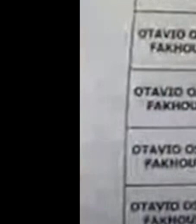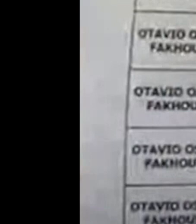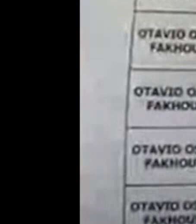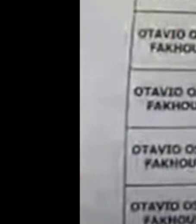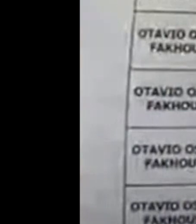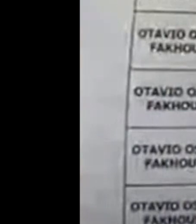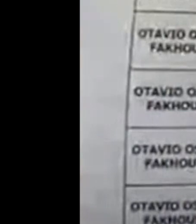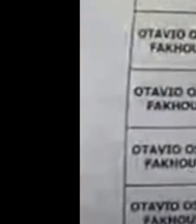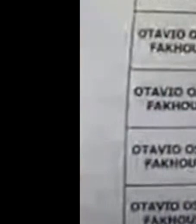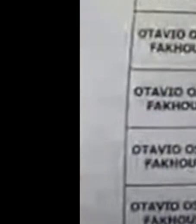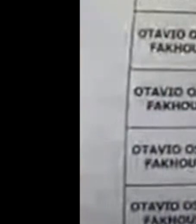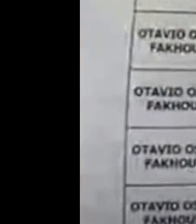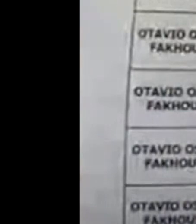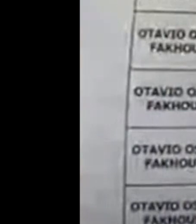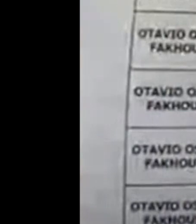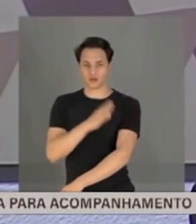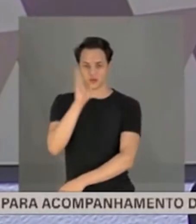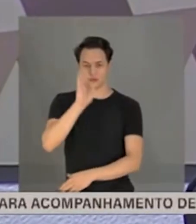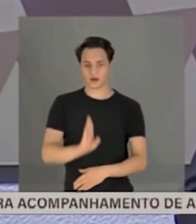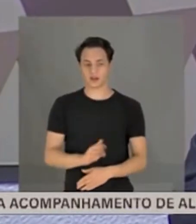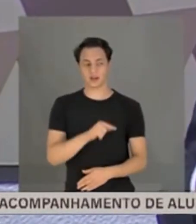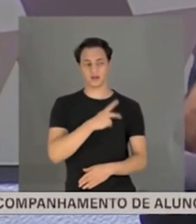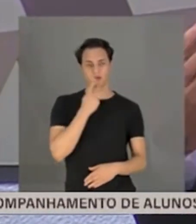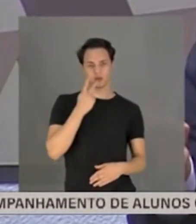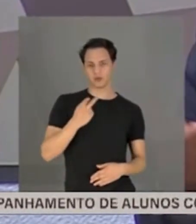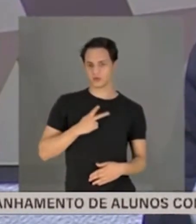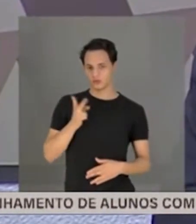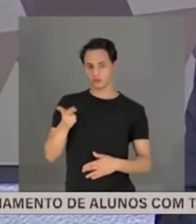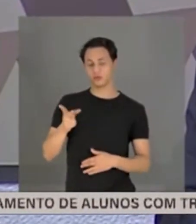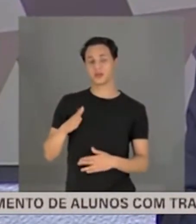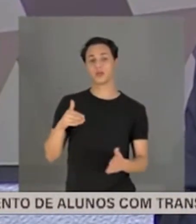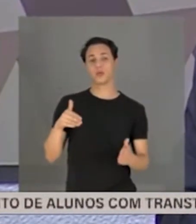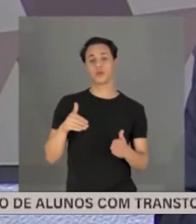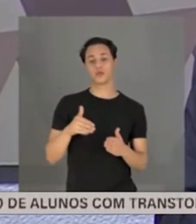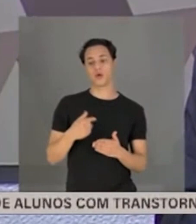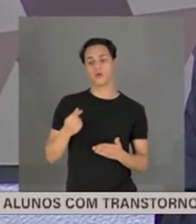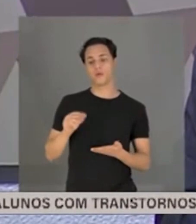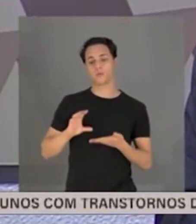sessão mostraram que ele estava mentindo. O último aporte